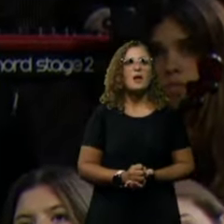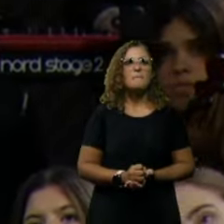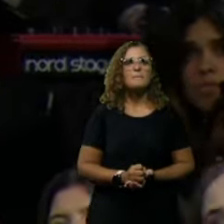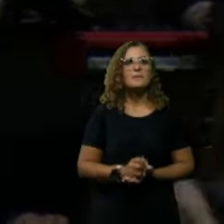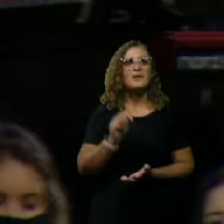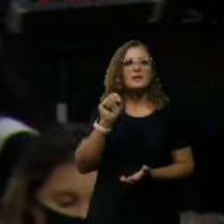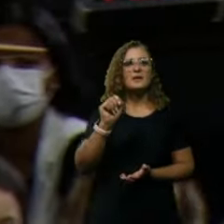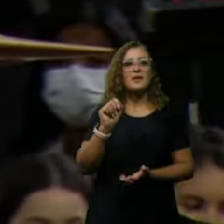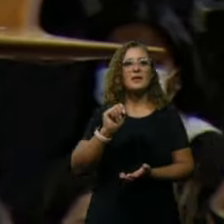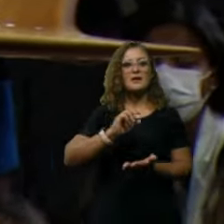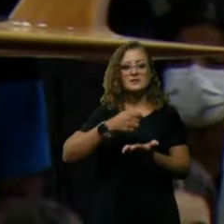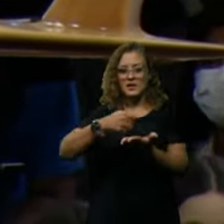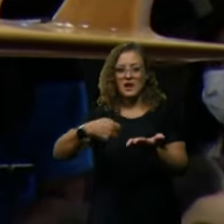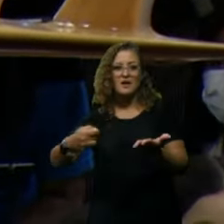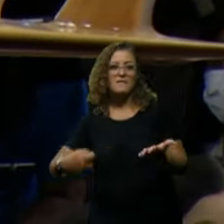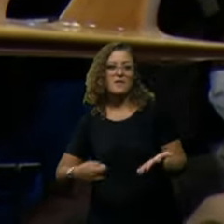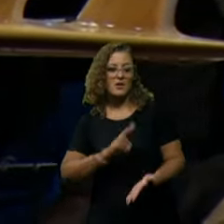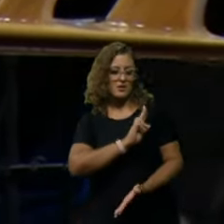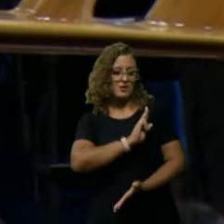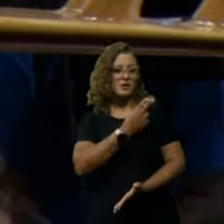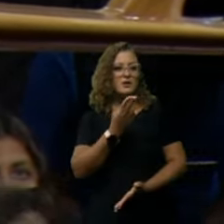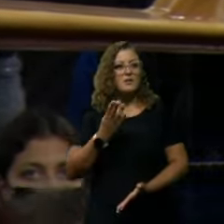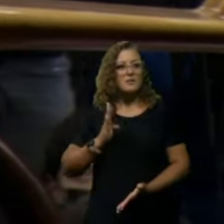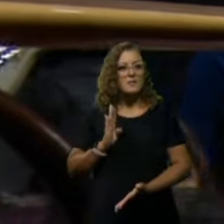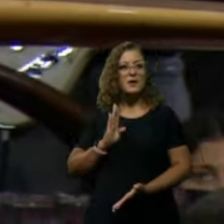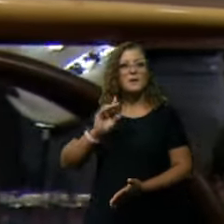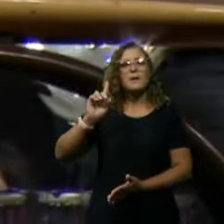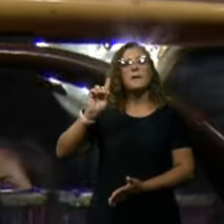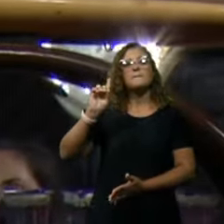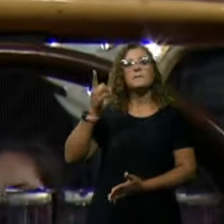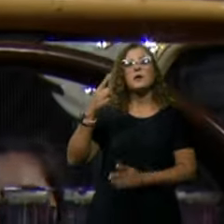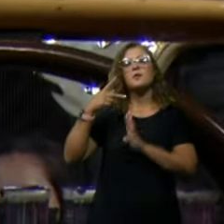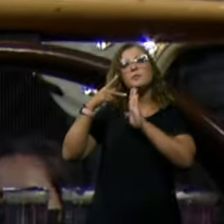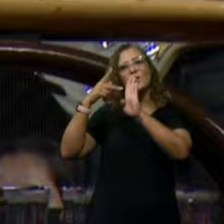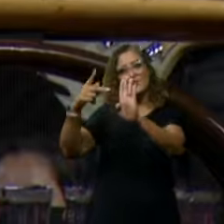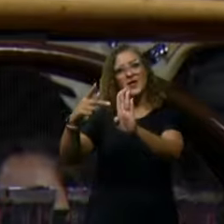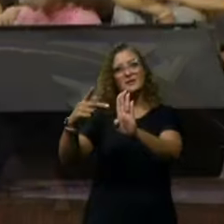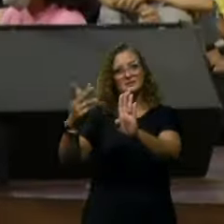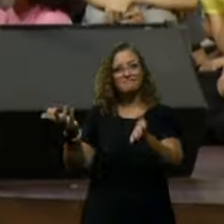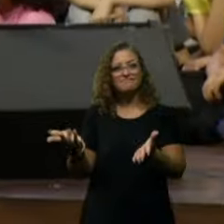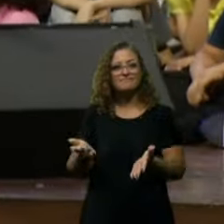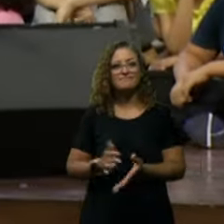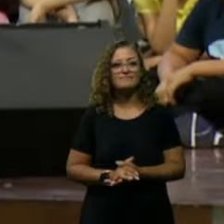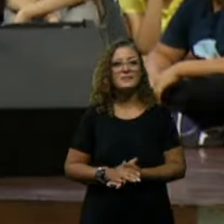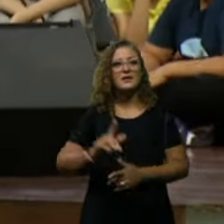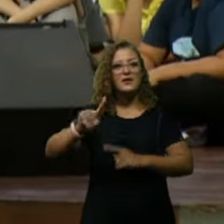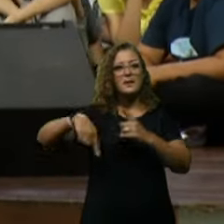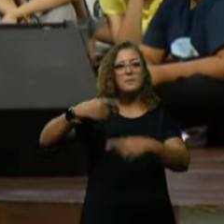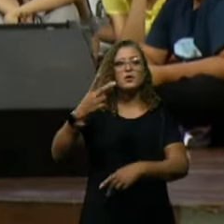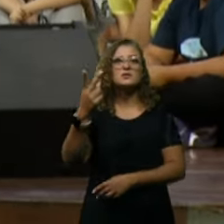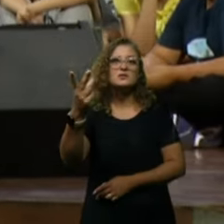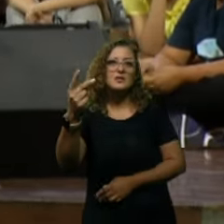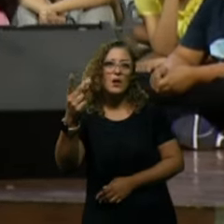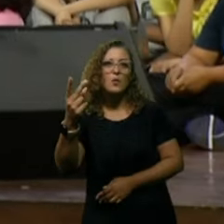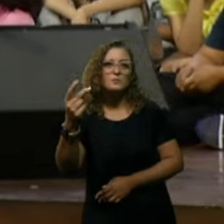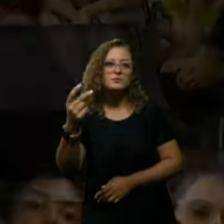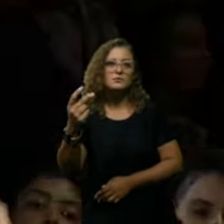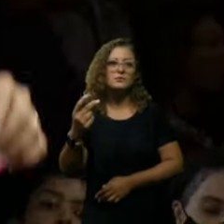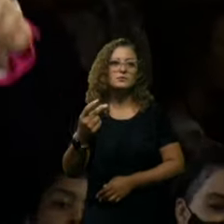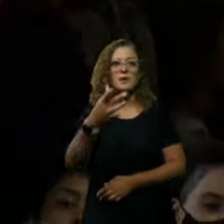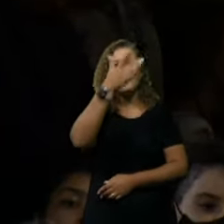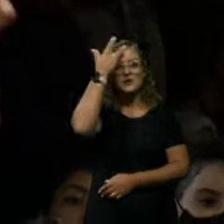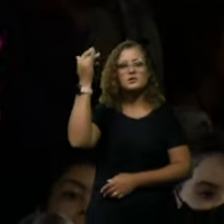é de quem porque o segundo é quem porque ele veio de diziam tudo Batista tu és o cristo